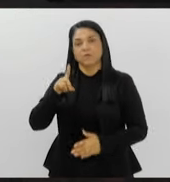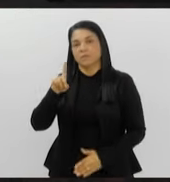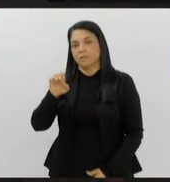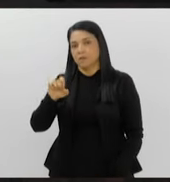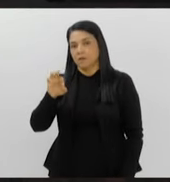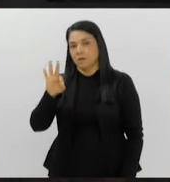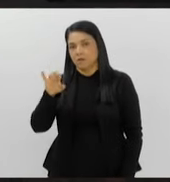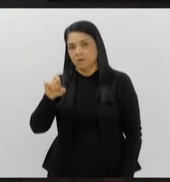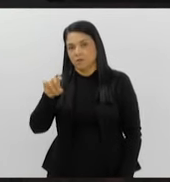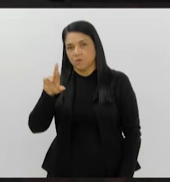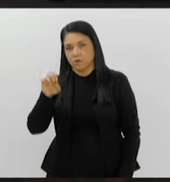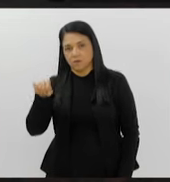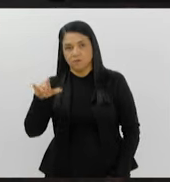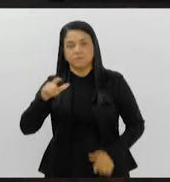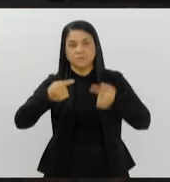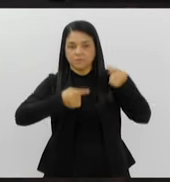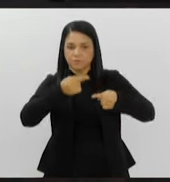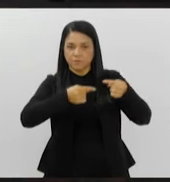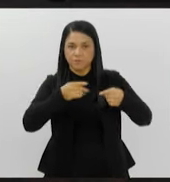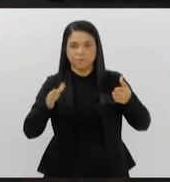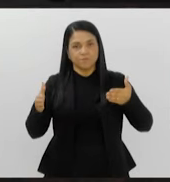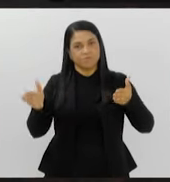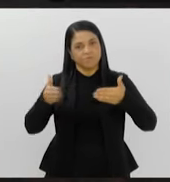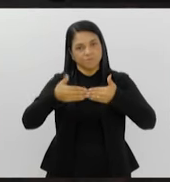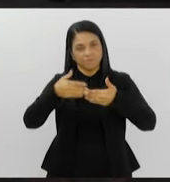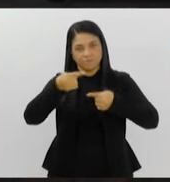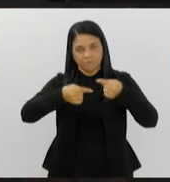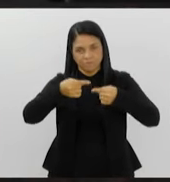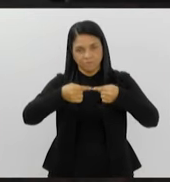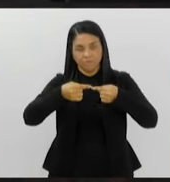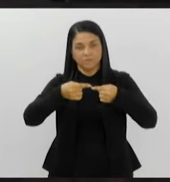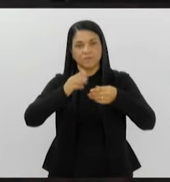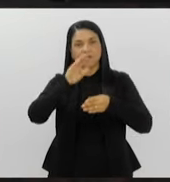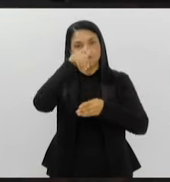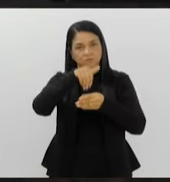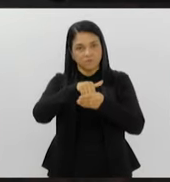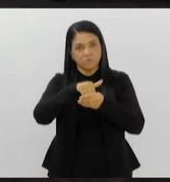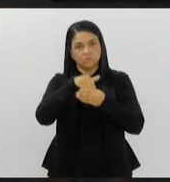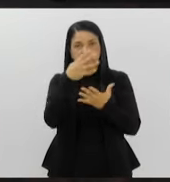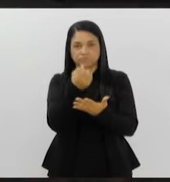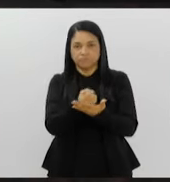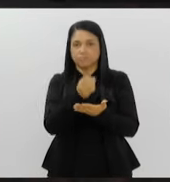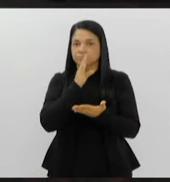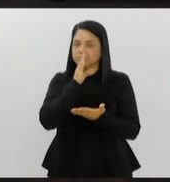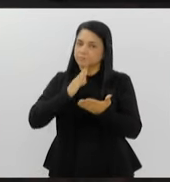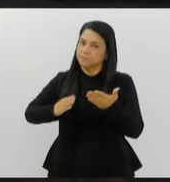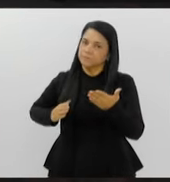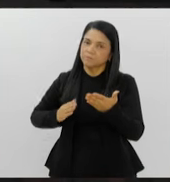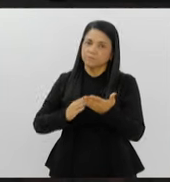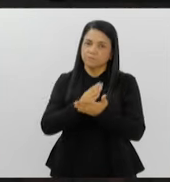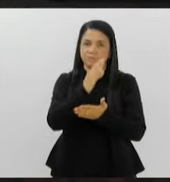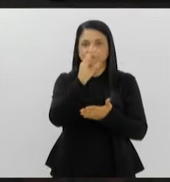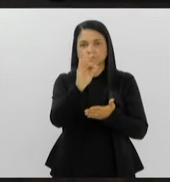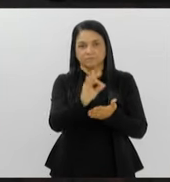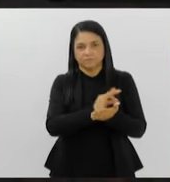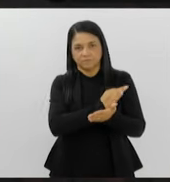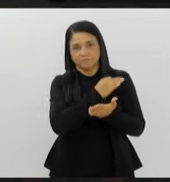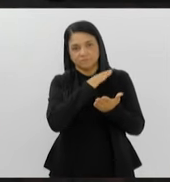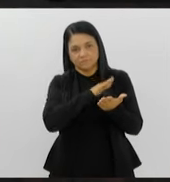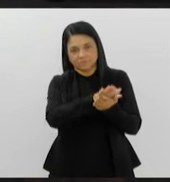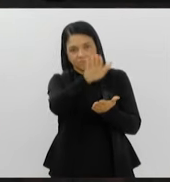Laroli, em discussão. Não havendo quem queira discutir, encerrada a discussão. Em votação, os senhores que aprovam permaneçam como estão. Aprovado, vai